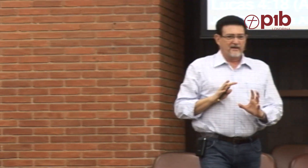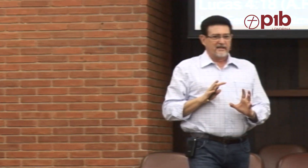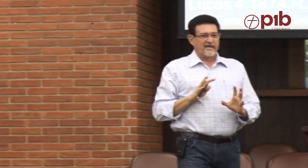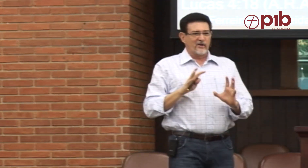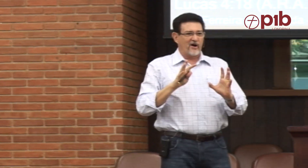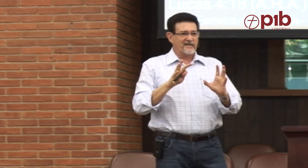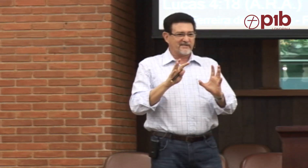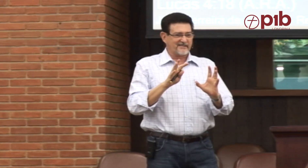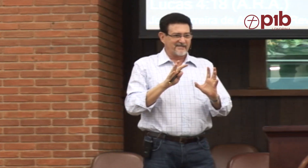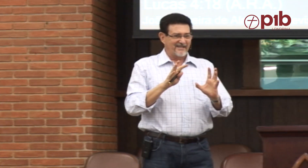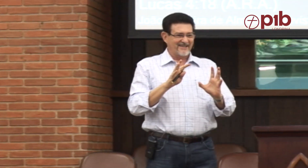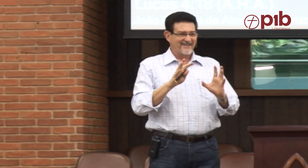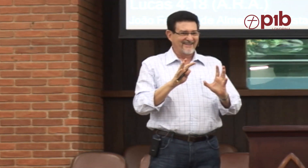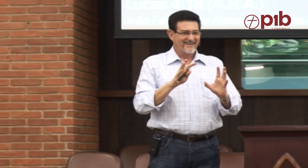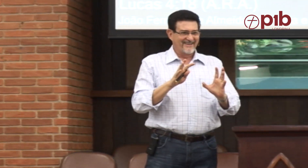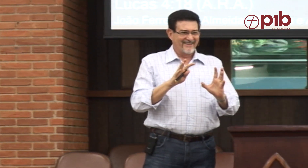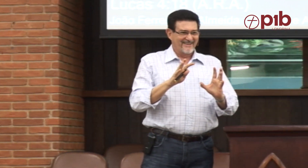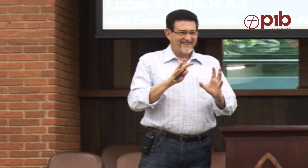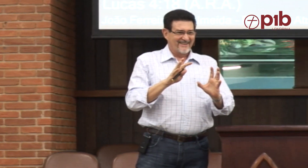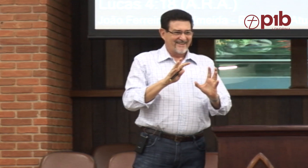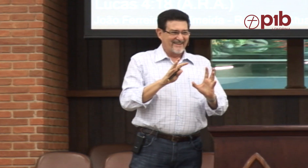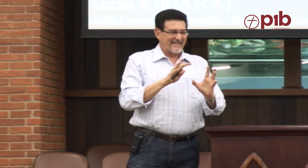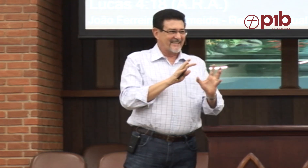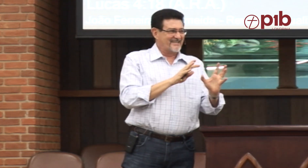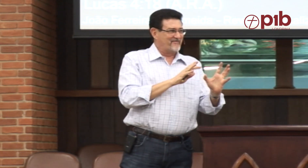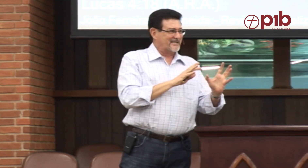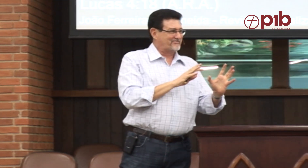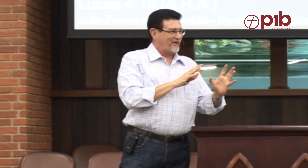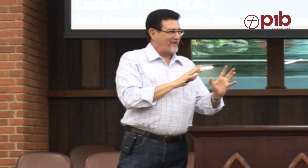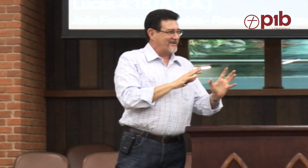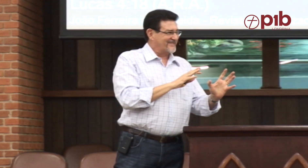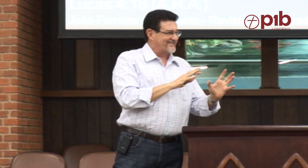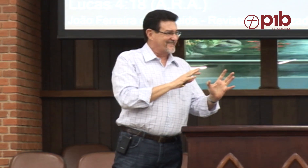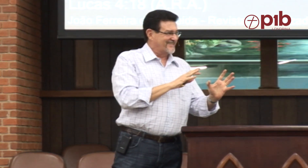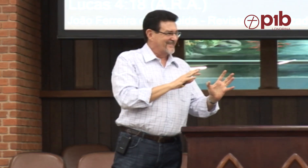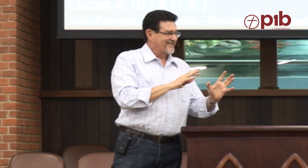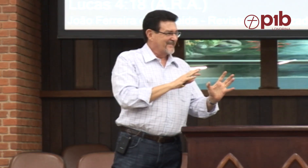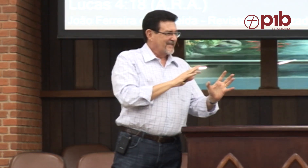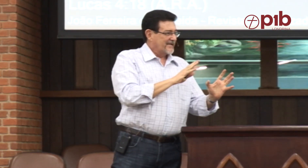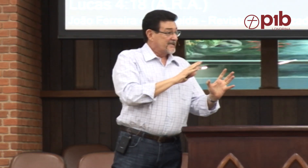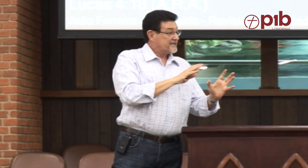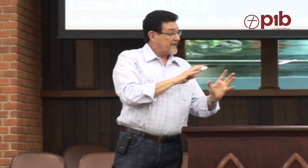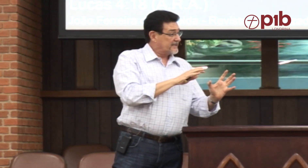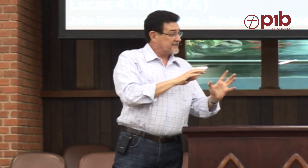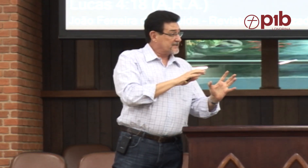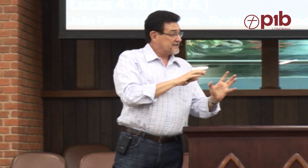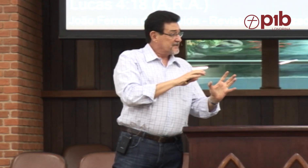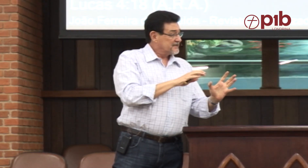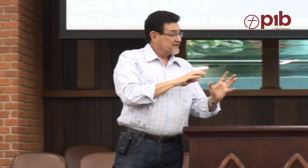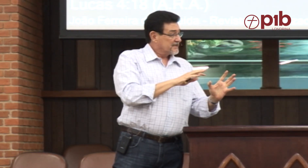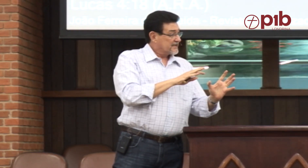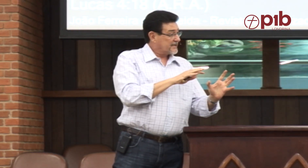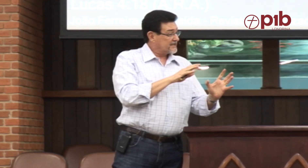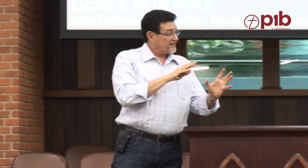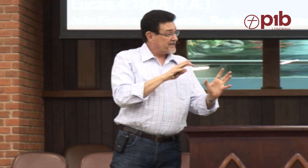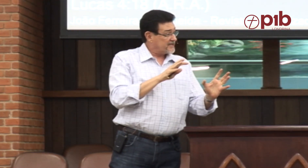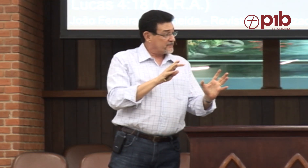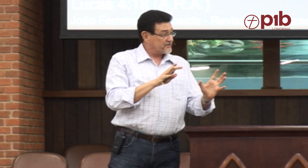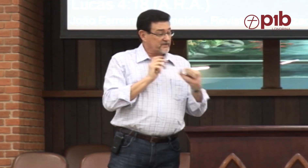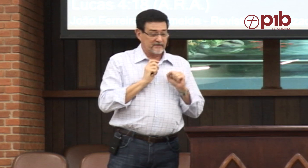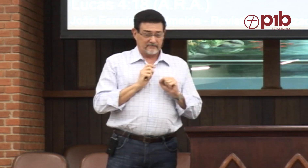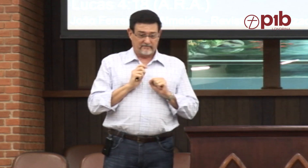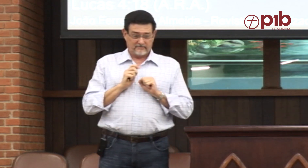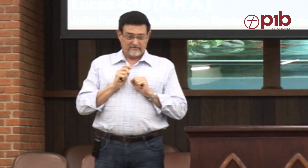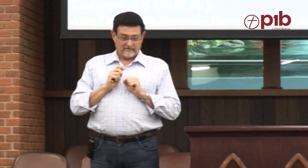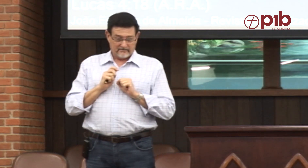e nós cada dia mais pobres e eles cada dia